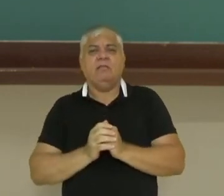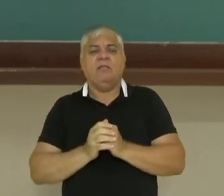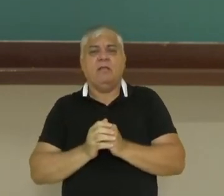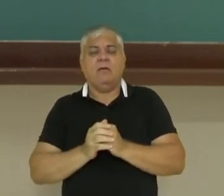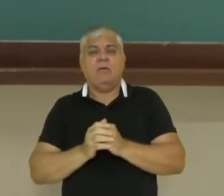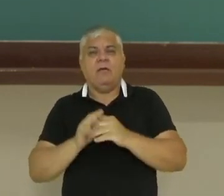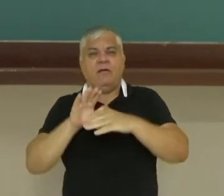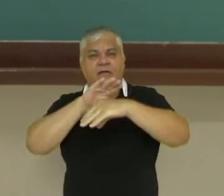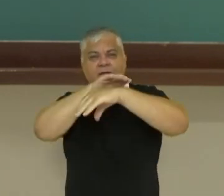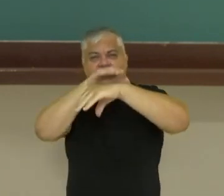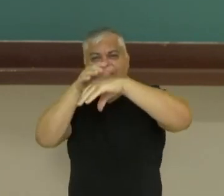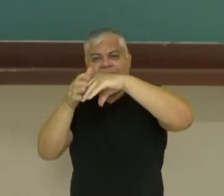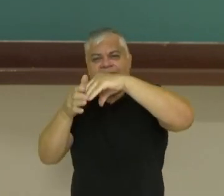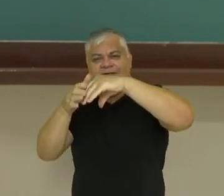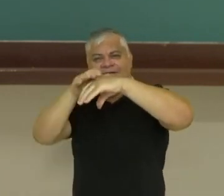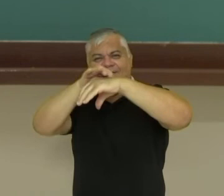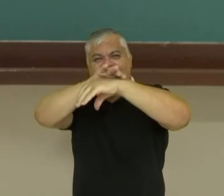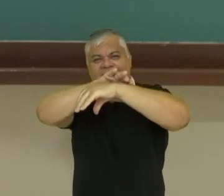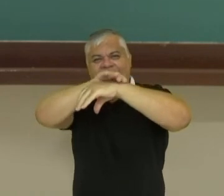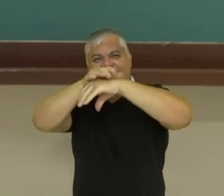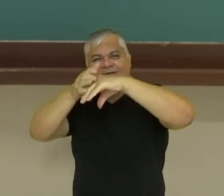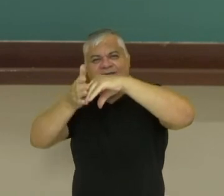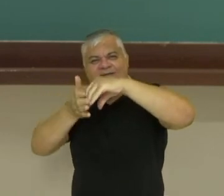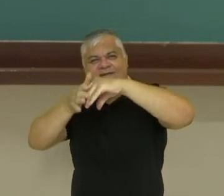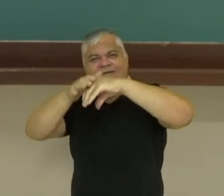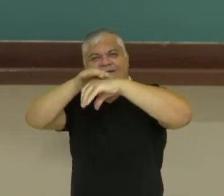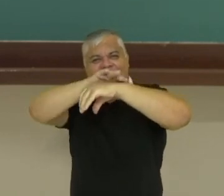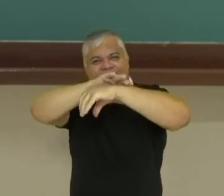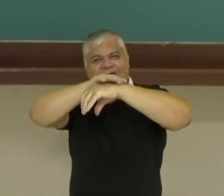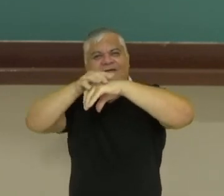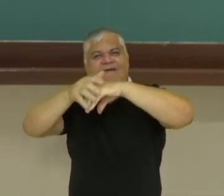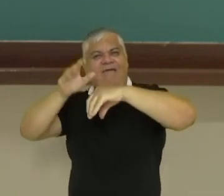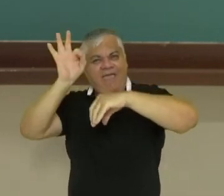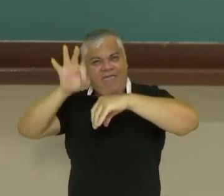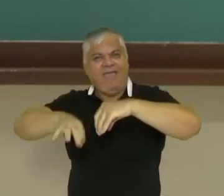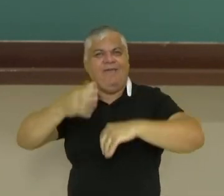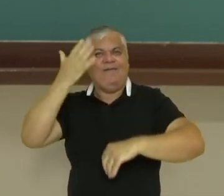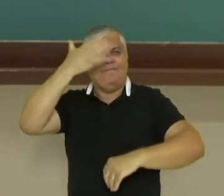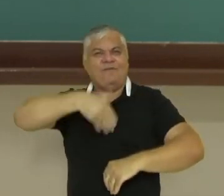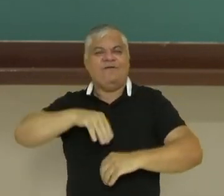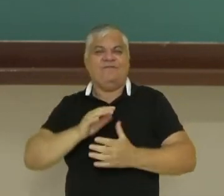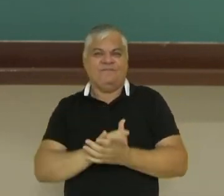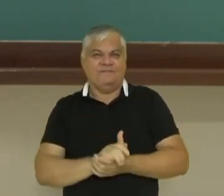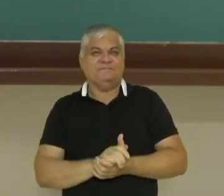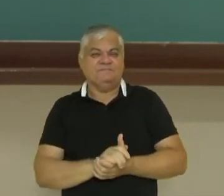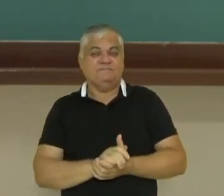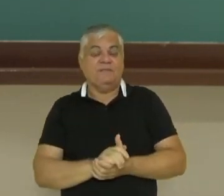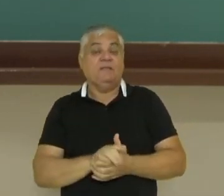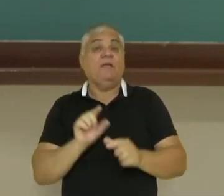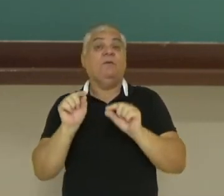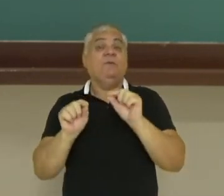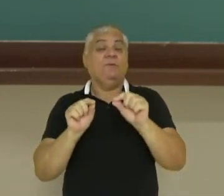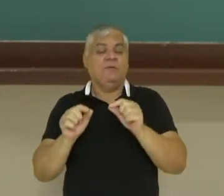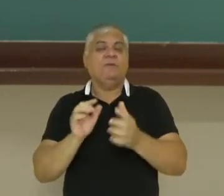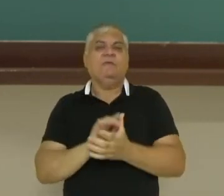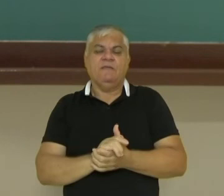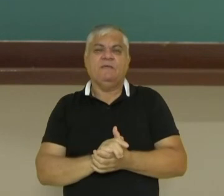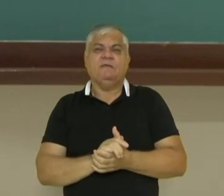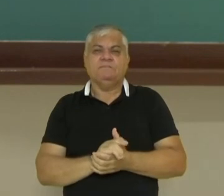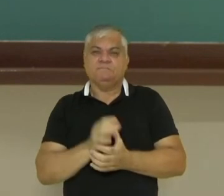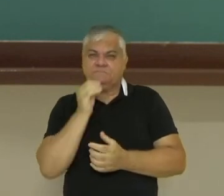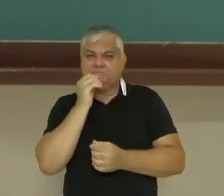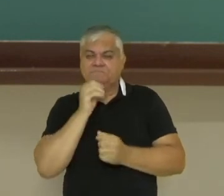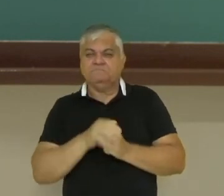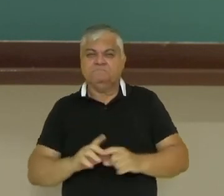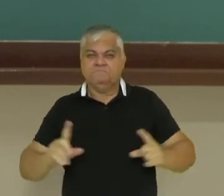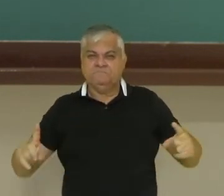ser esférica, tinha que ser alguma coisa desse tipo, certo? E aí, fazendo uma regra de 3, uma